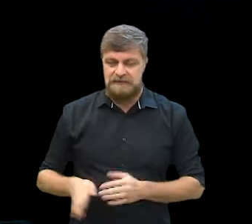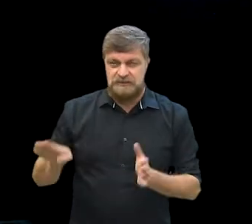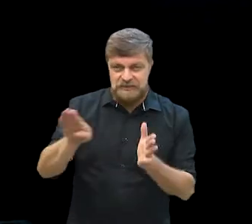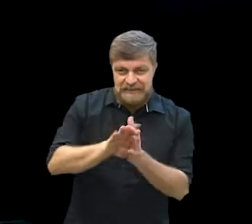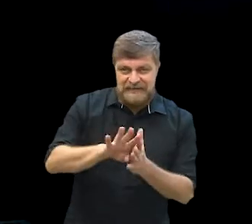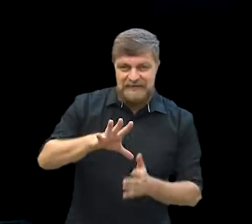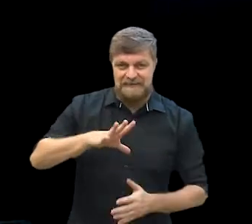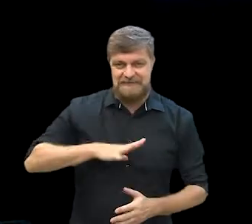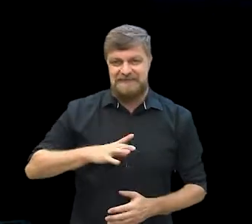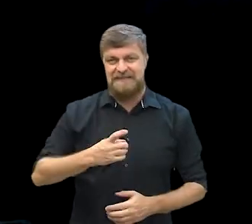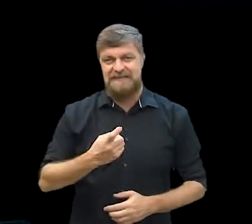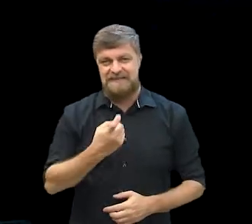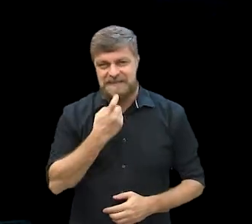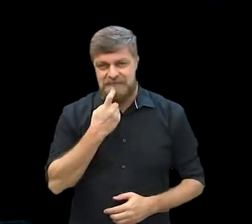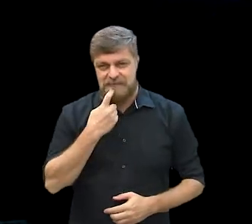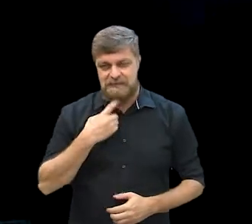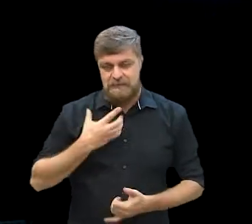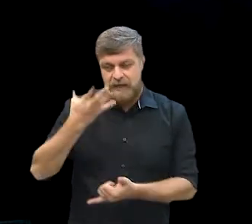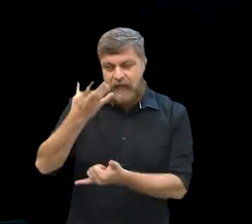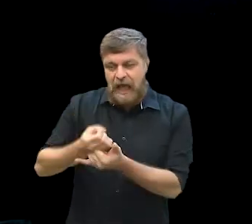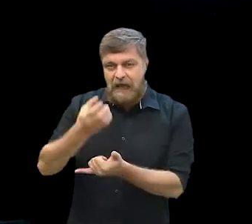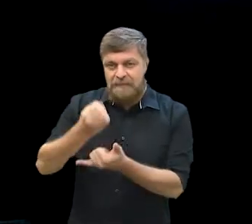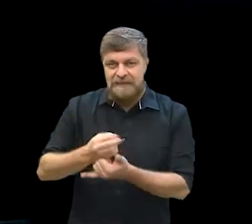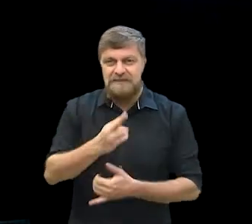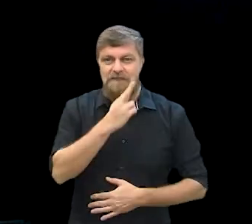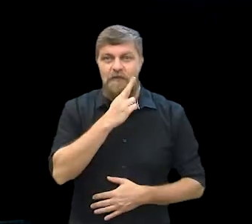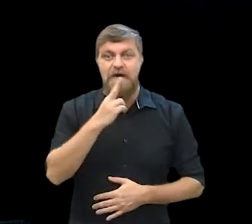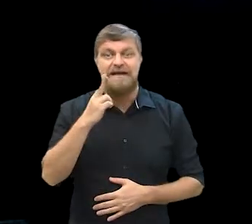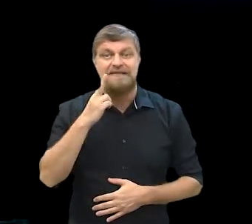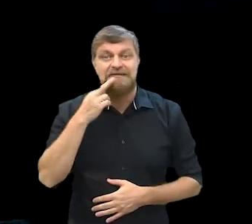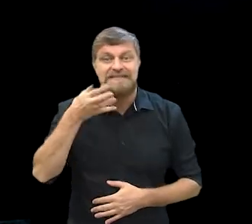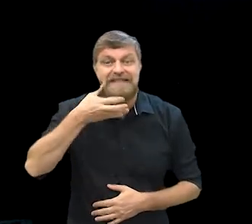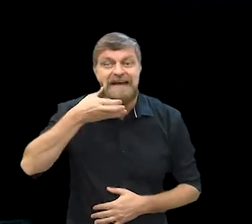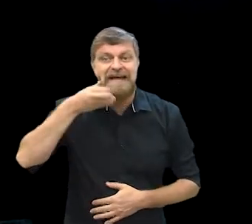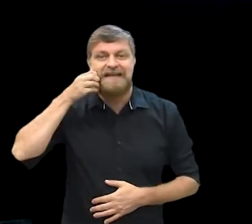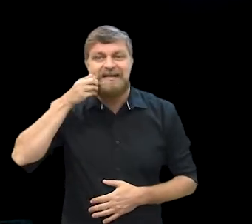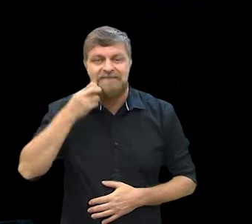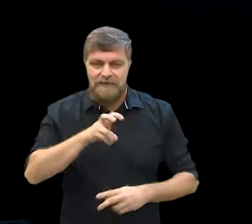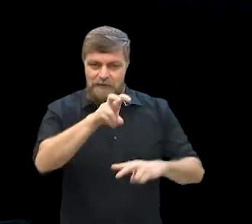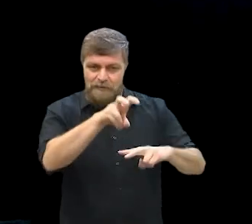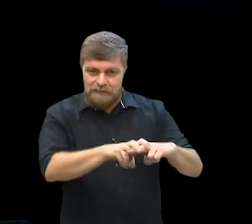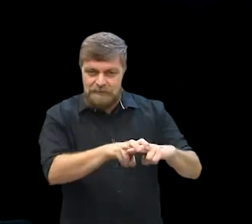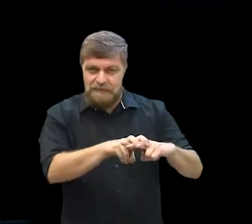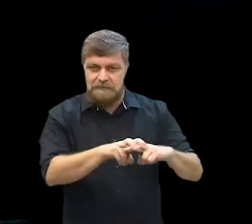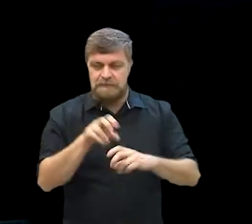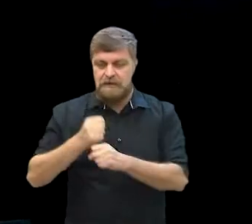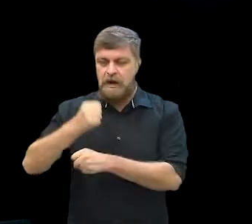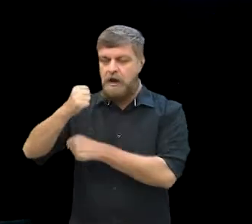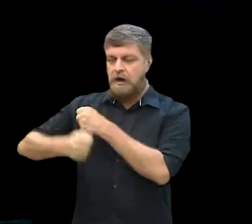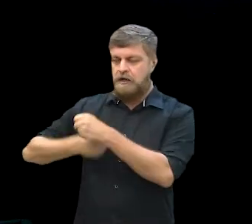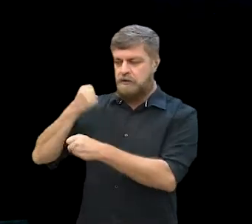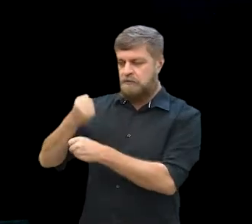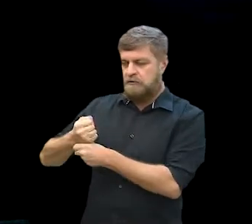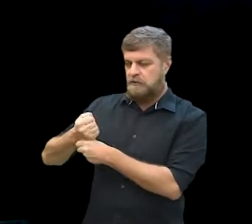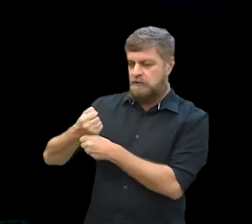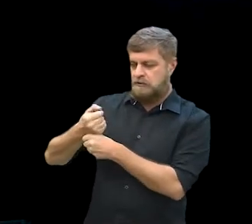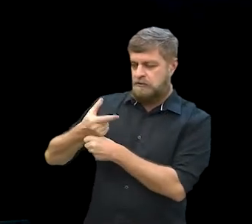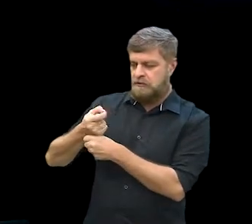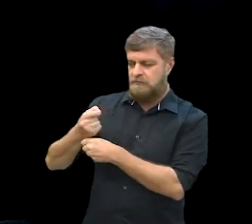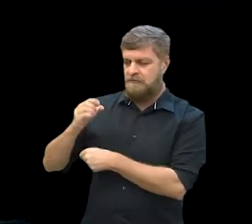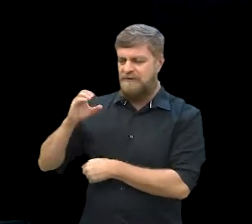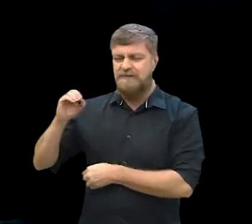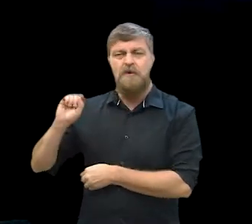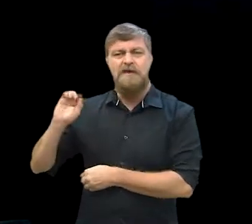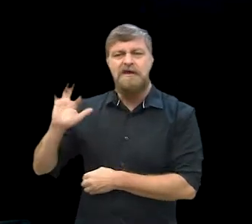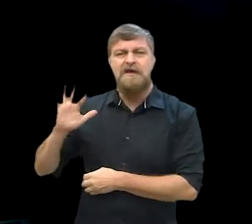vieram, a questão de reservar pelo aplicativo. E quando aconteceu tudo em 2020,